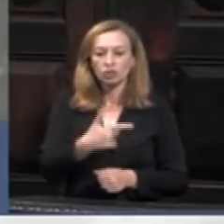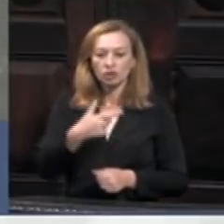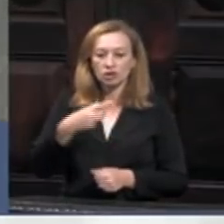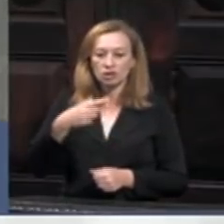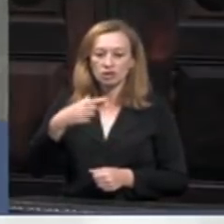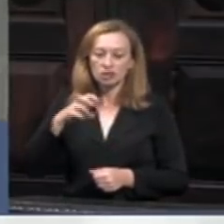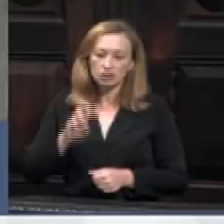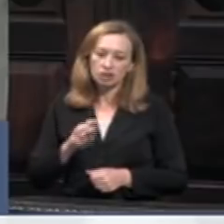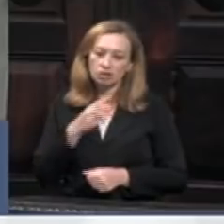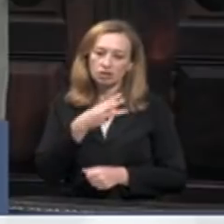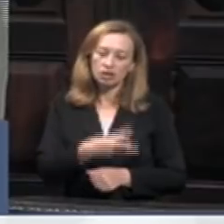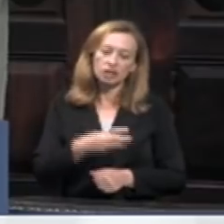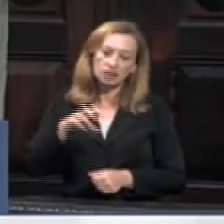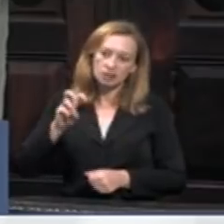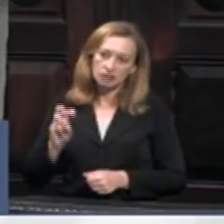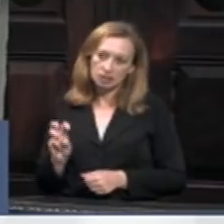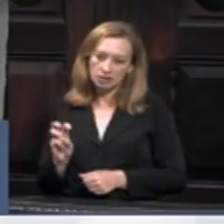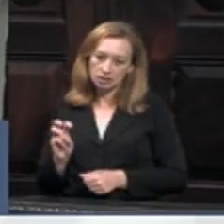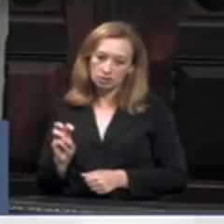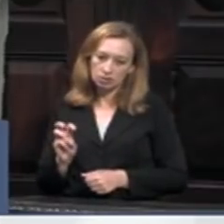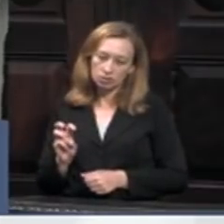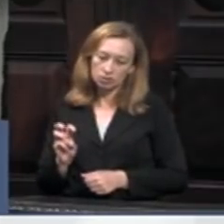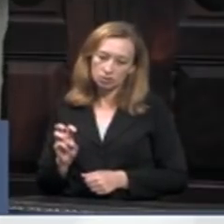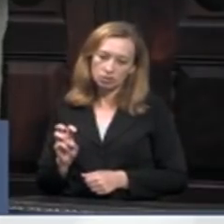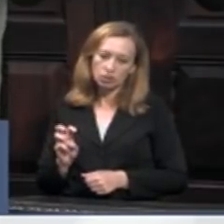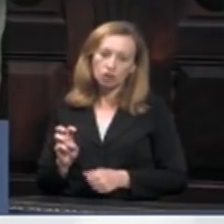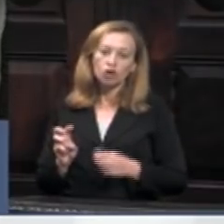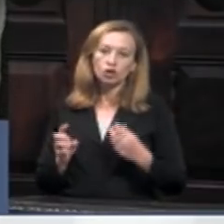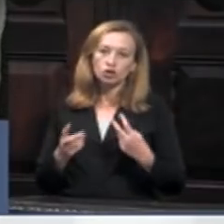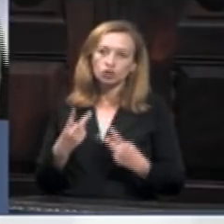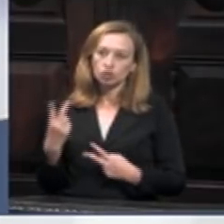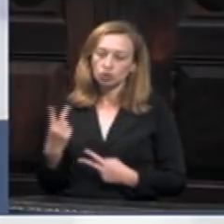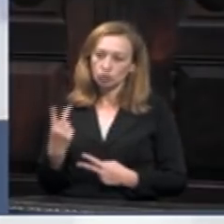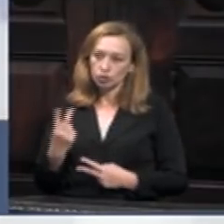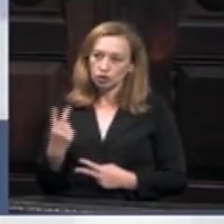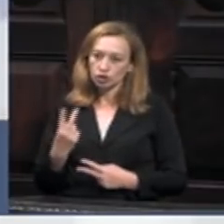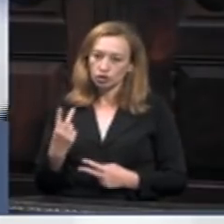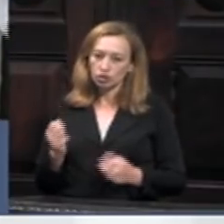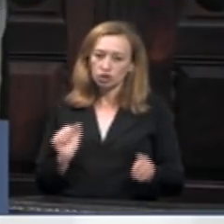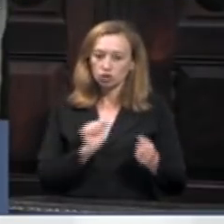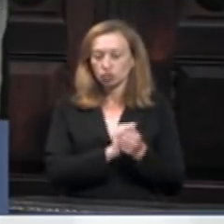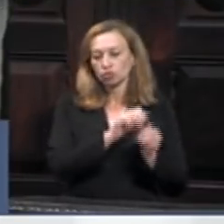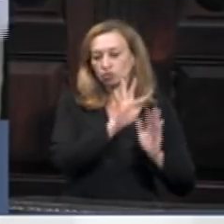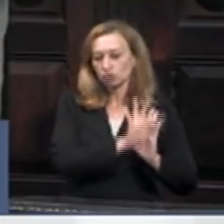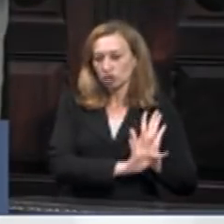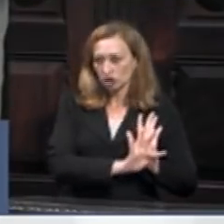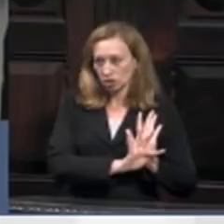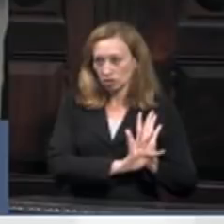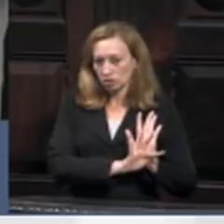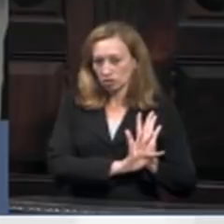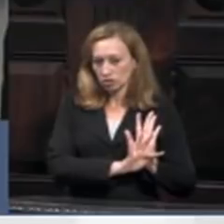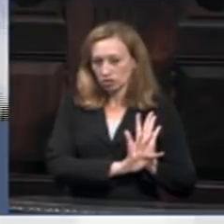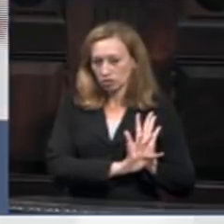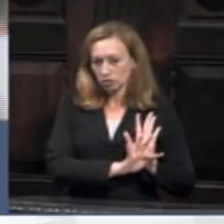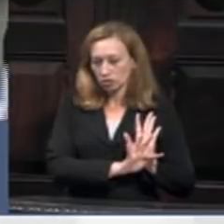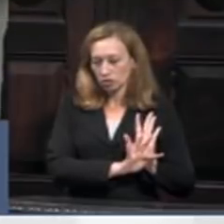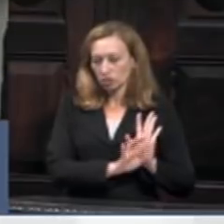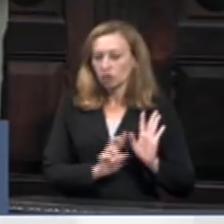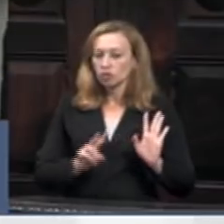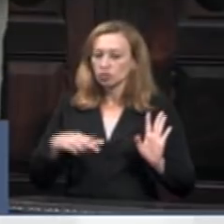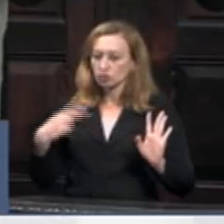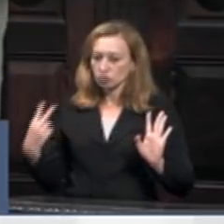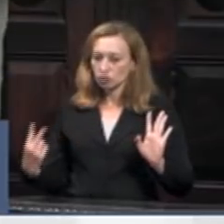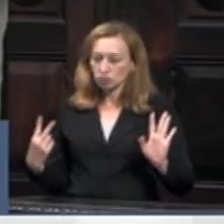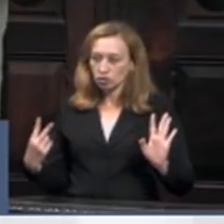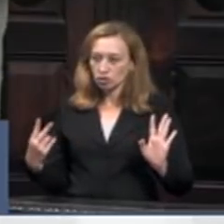Portanto, dos 4 destaques, 2 estão sendo incorporados ao texto Dos 4 destaques, 2 estão sendo incorporados ao texto e os outros 2 estamos